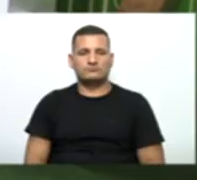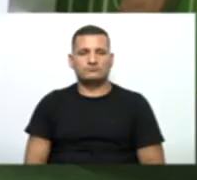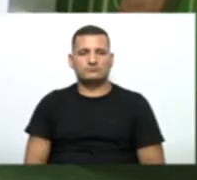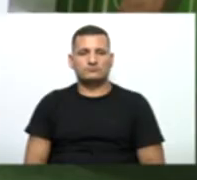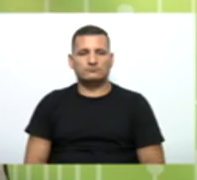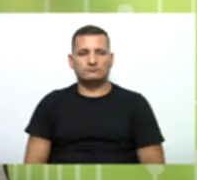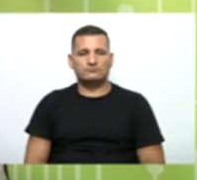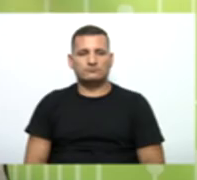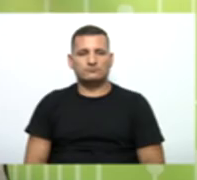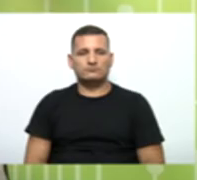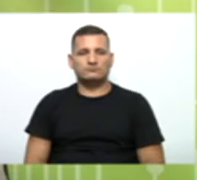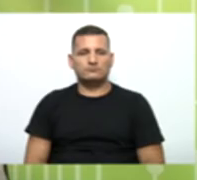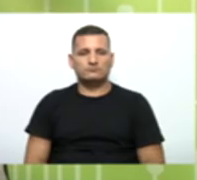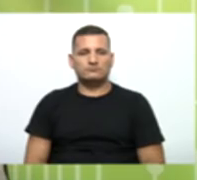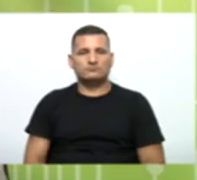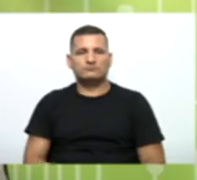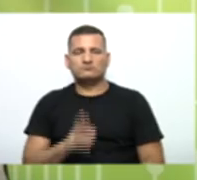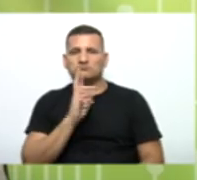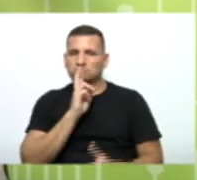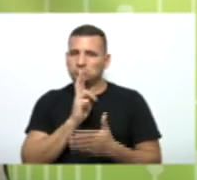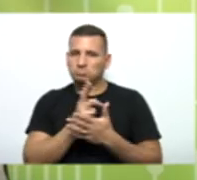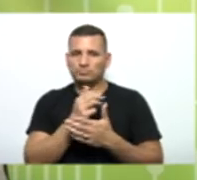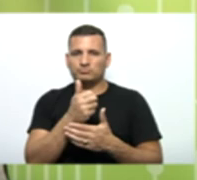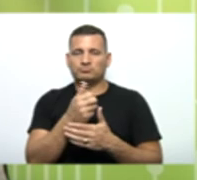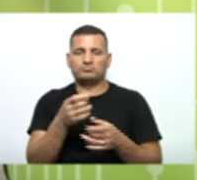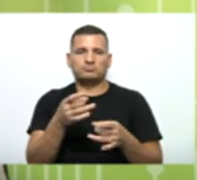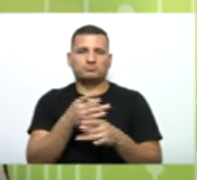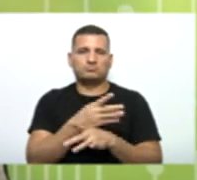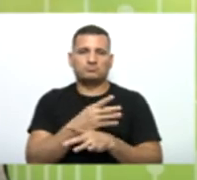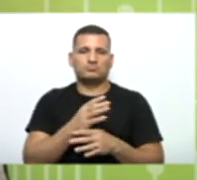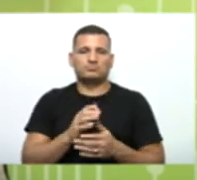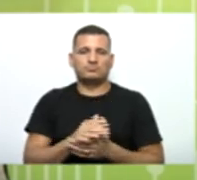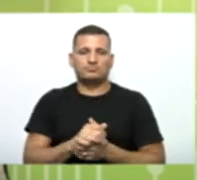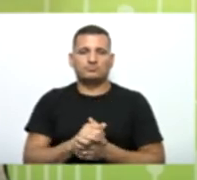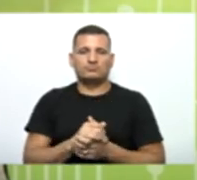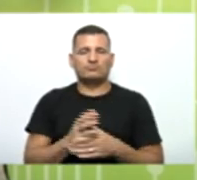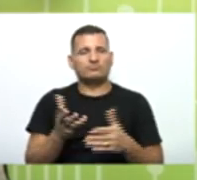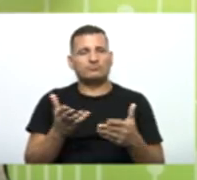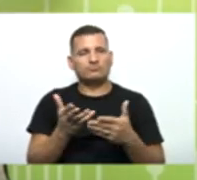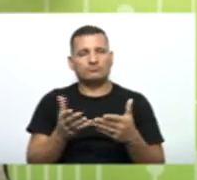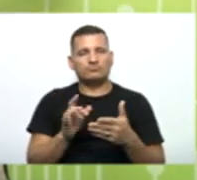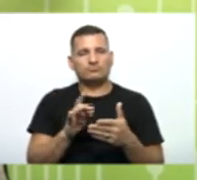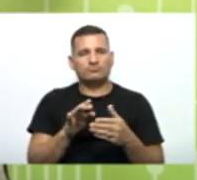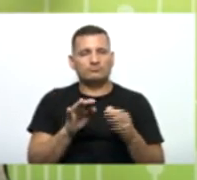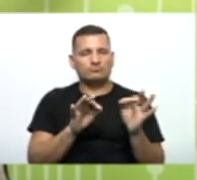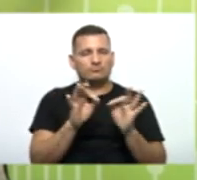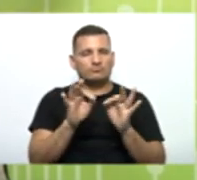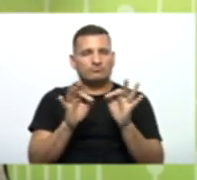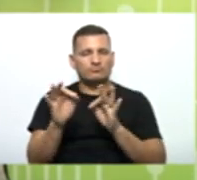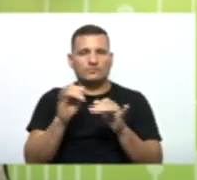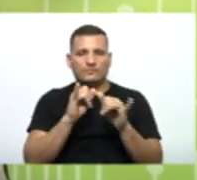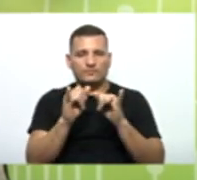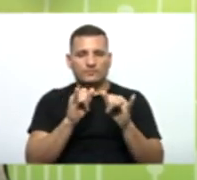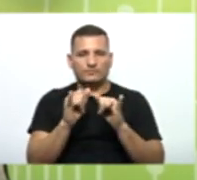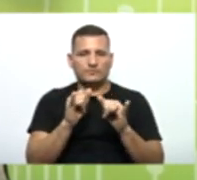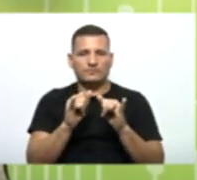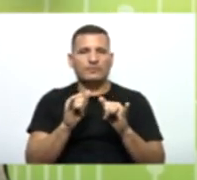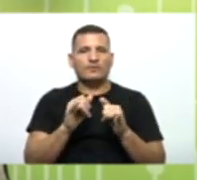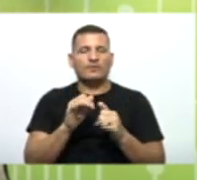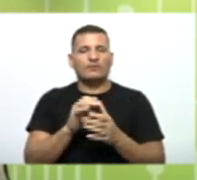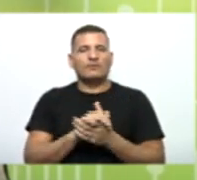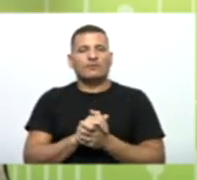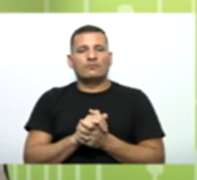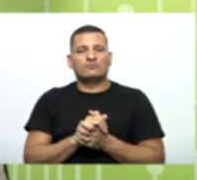Beleza, foi uma resposta bem completa aí, professor. Vamos agora só ajustar um pouquinho essas informações aí para a gente